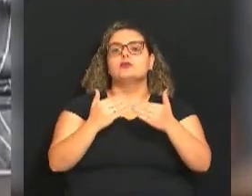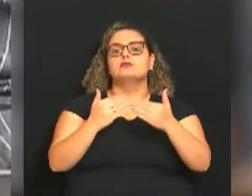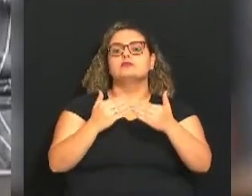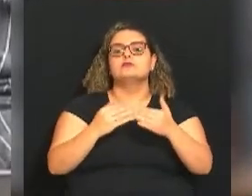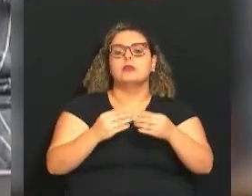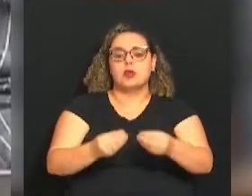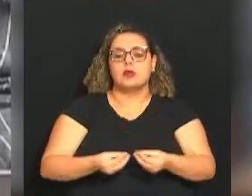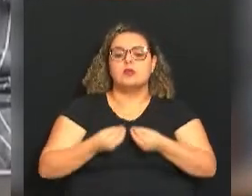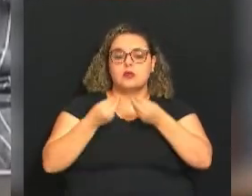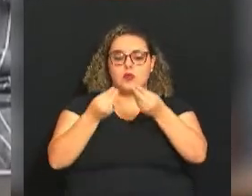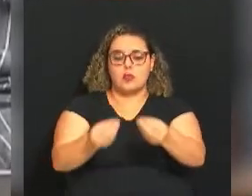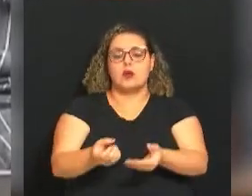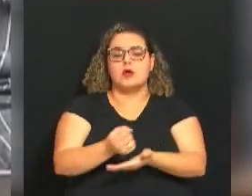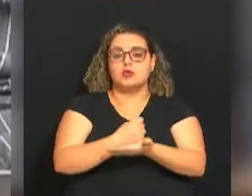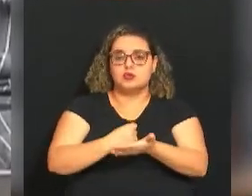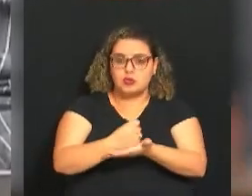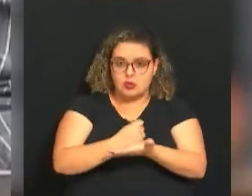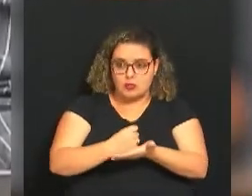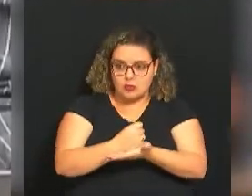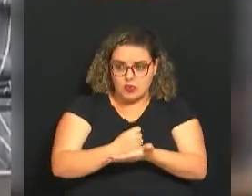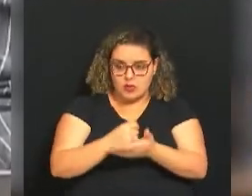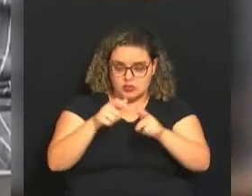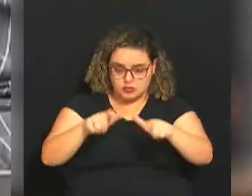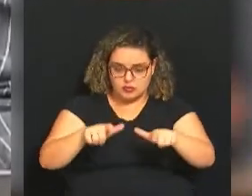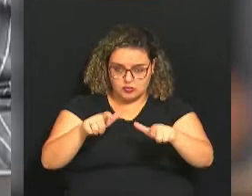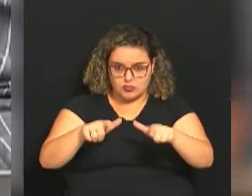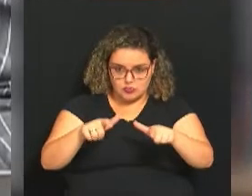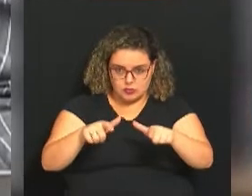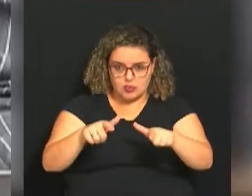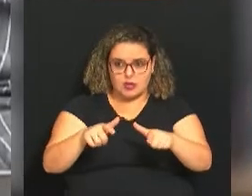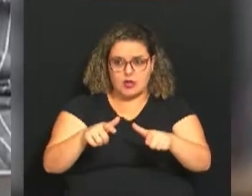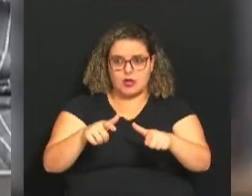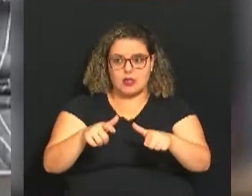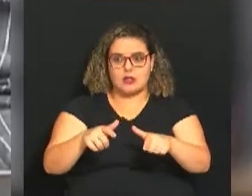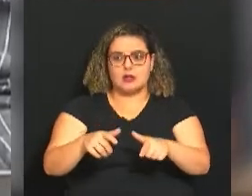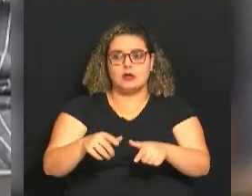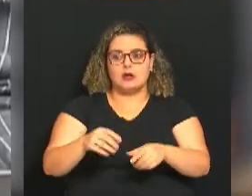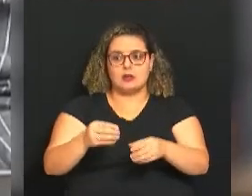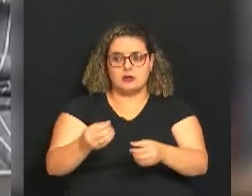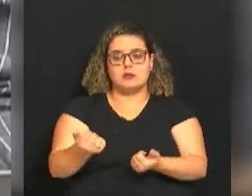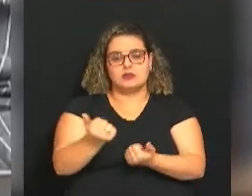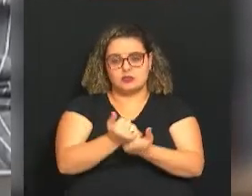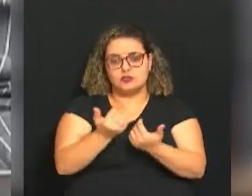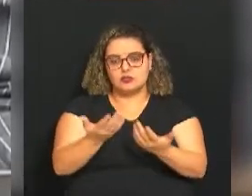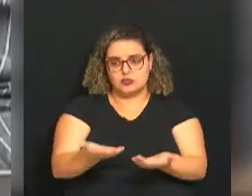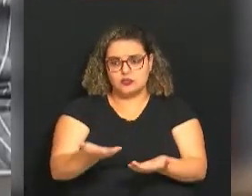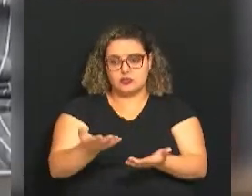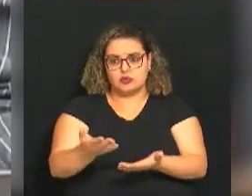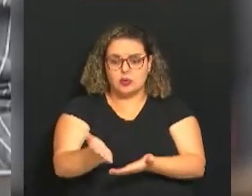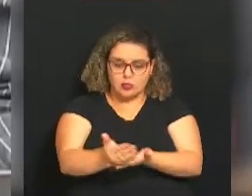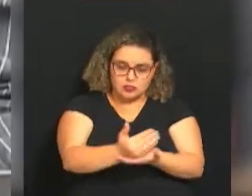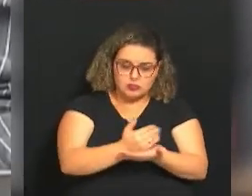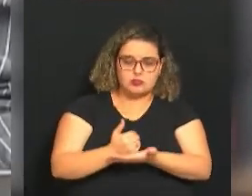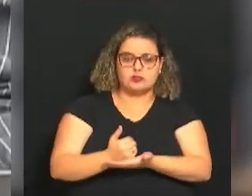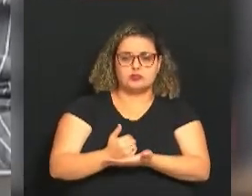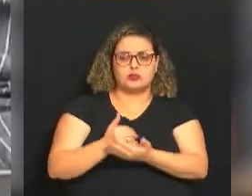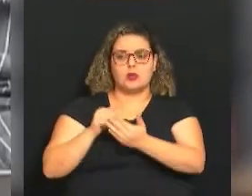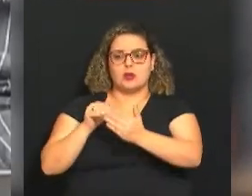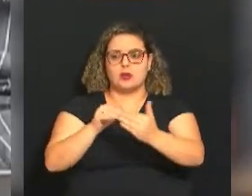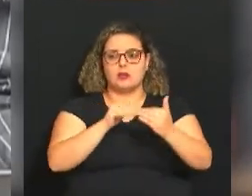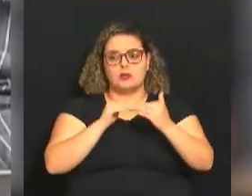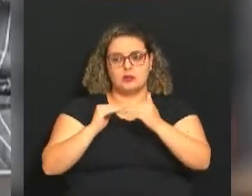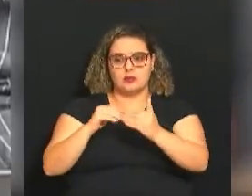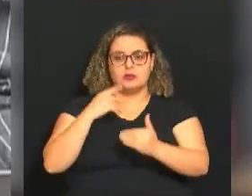e medicamentos e dispõe sobre a destinação dos remédios arrecadados. Com parecer favorável do nobre